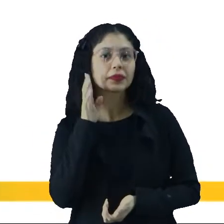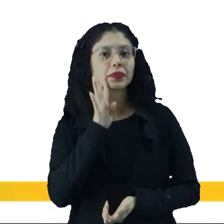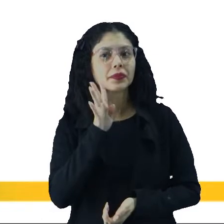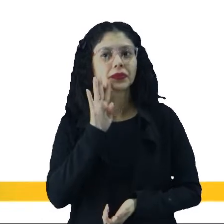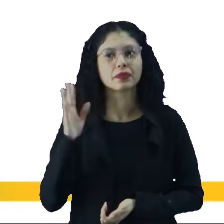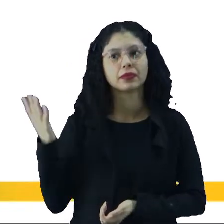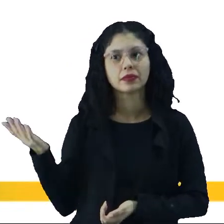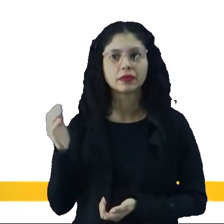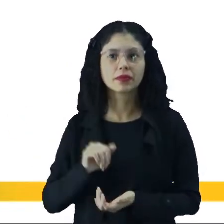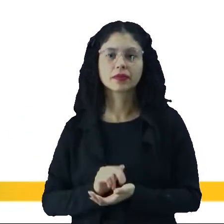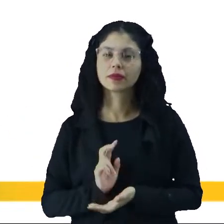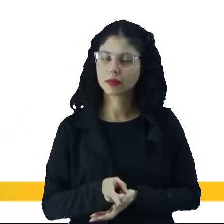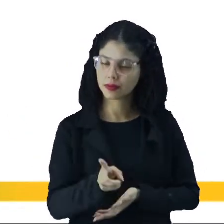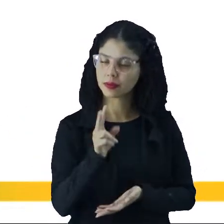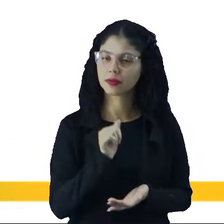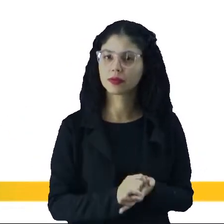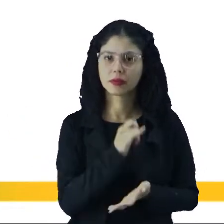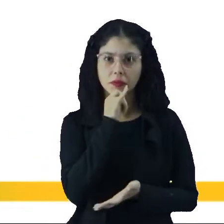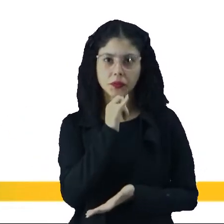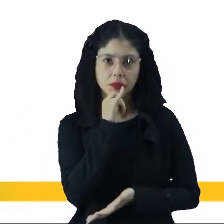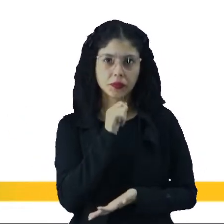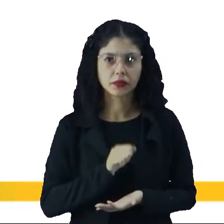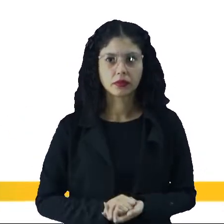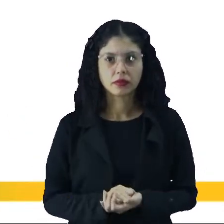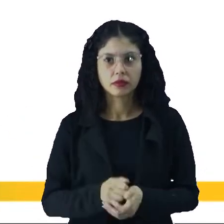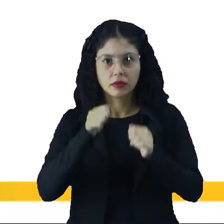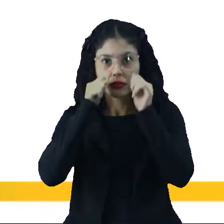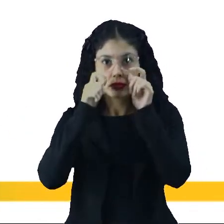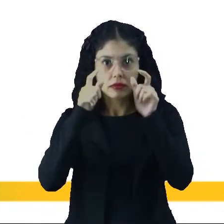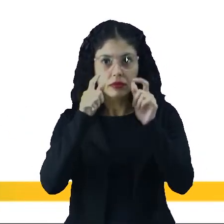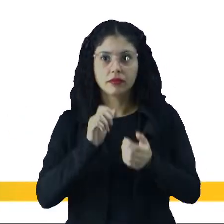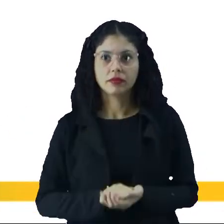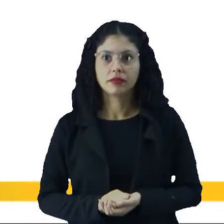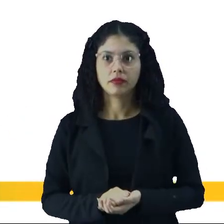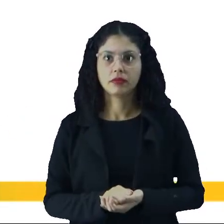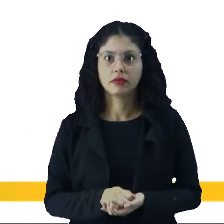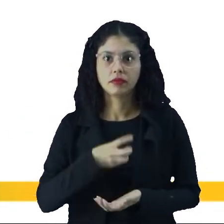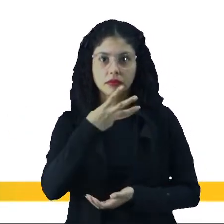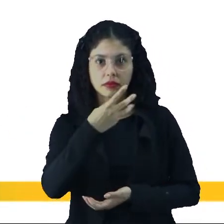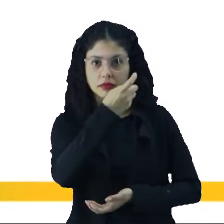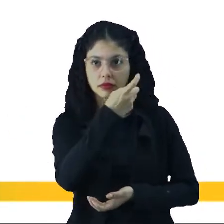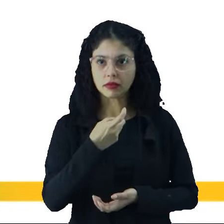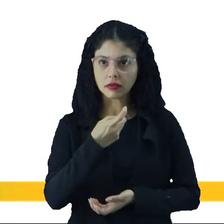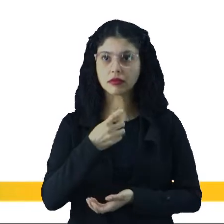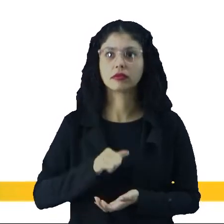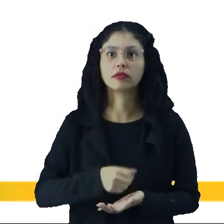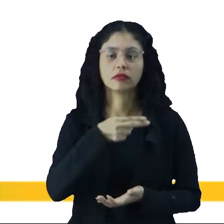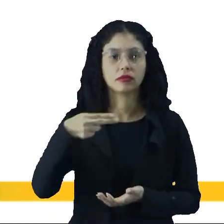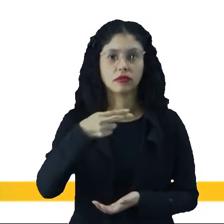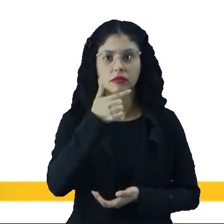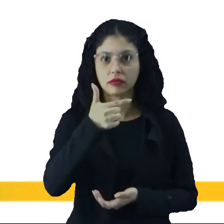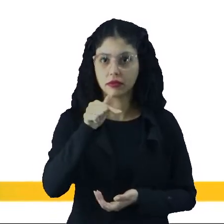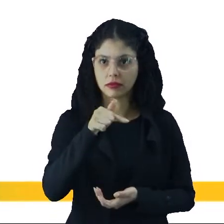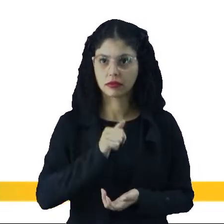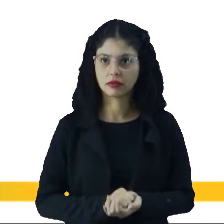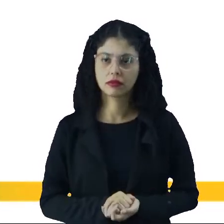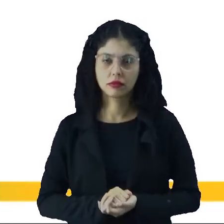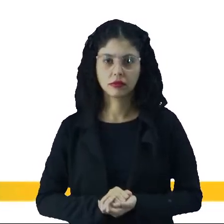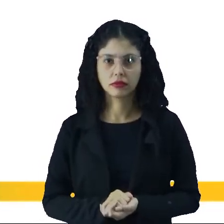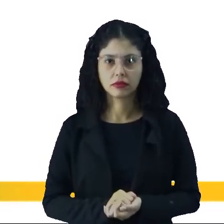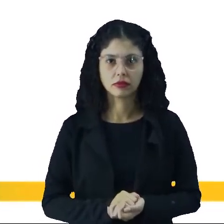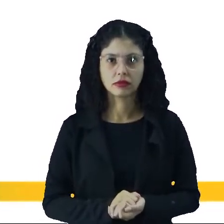bacana. Vamos dar sequência. Olha esse exemplo aqui. Presta atenção. 3 elevado a x igual a